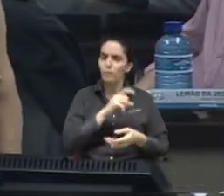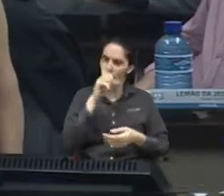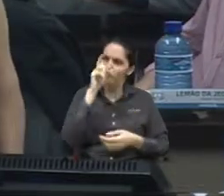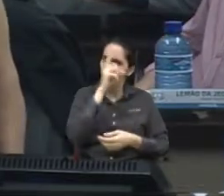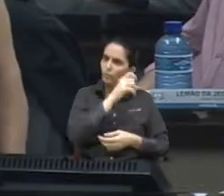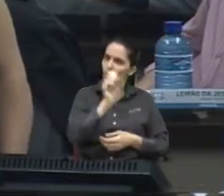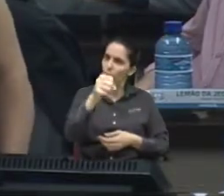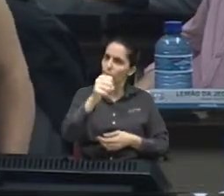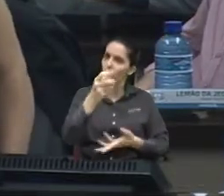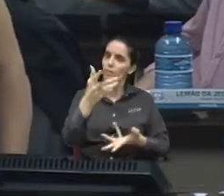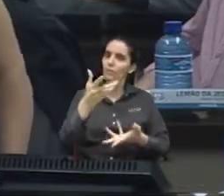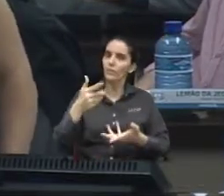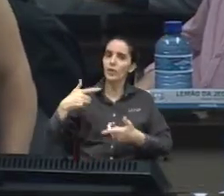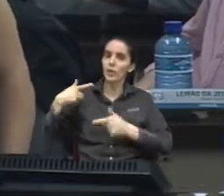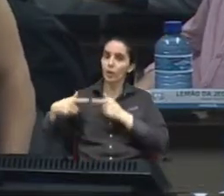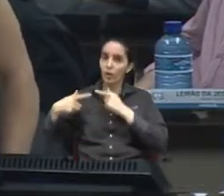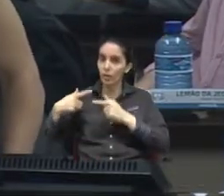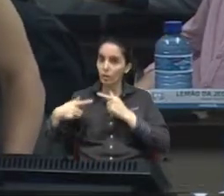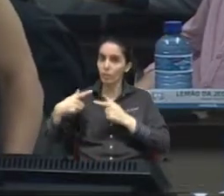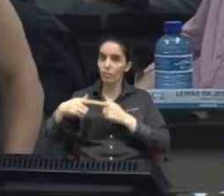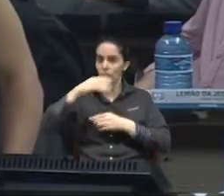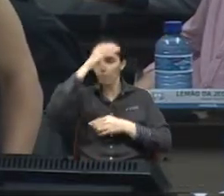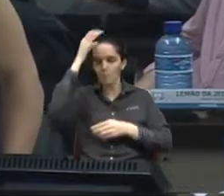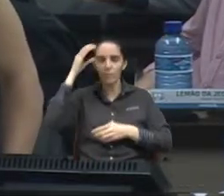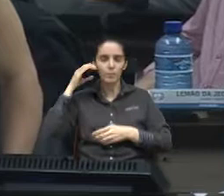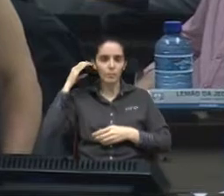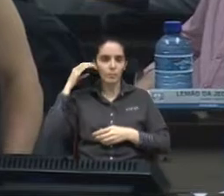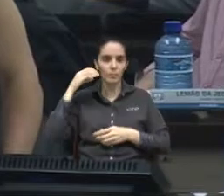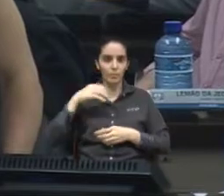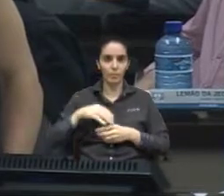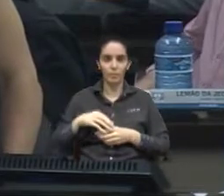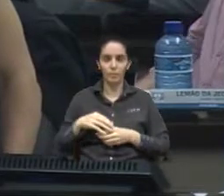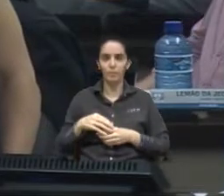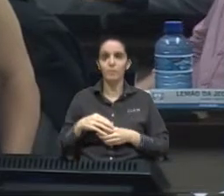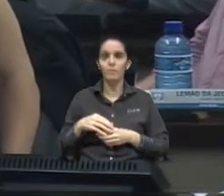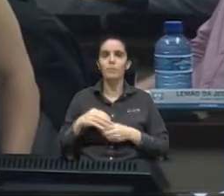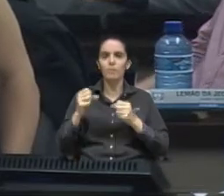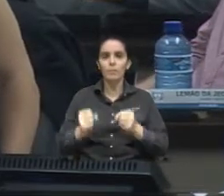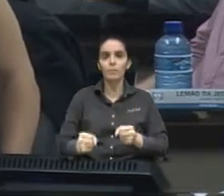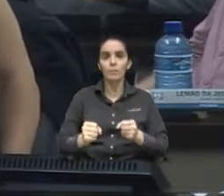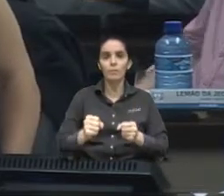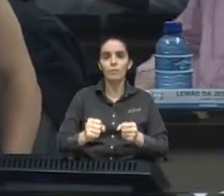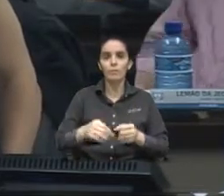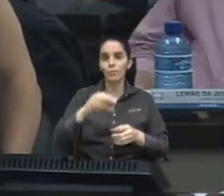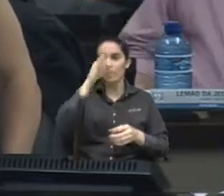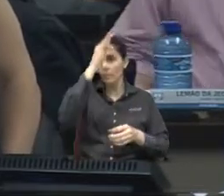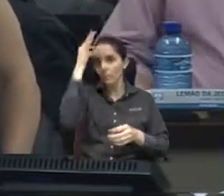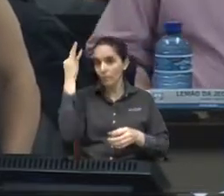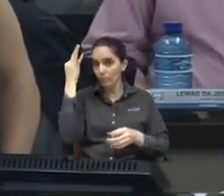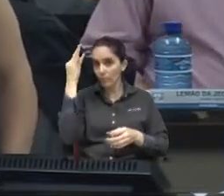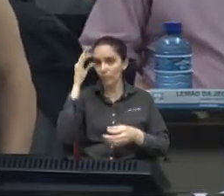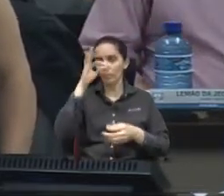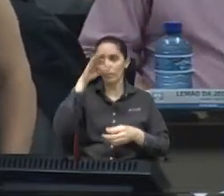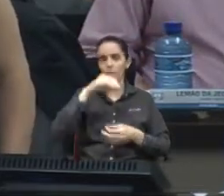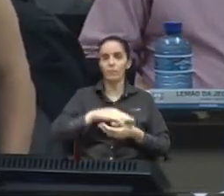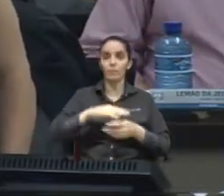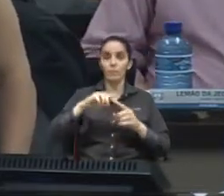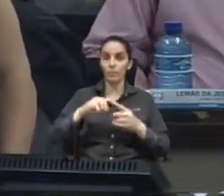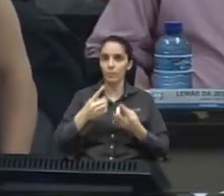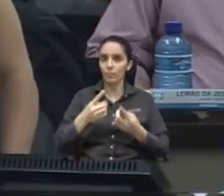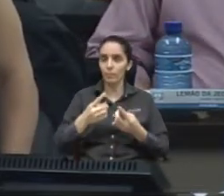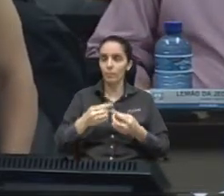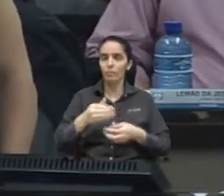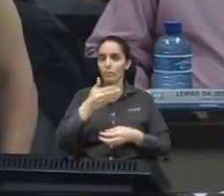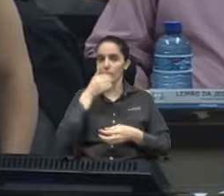politicamente, posso ser muito ingênua, mas politicamente, entre aspas, seria mais fácil nós